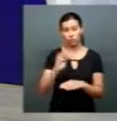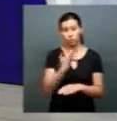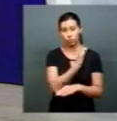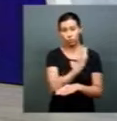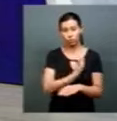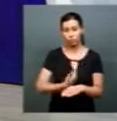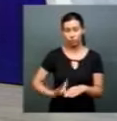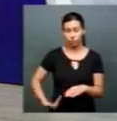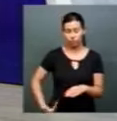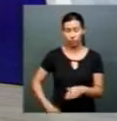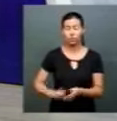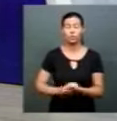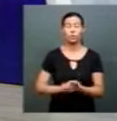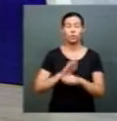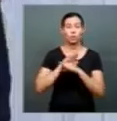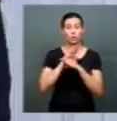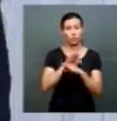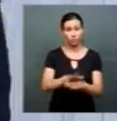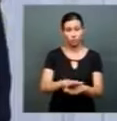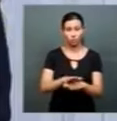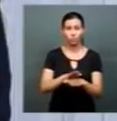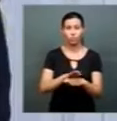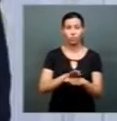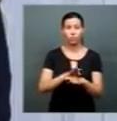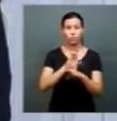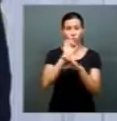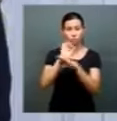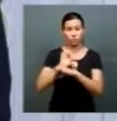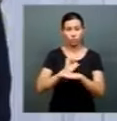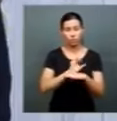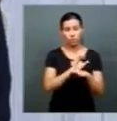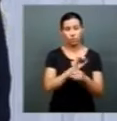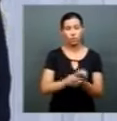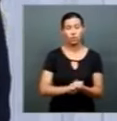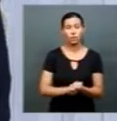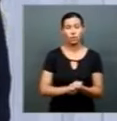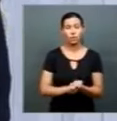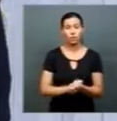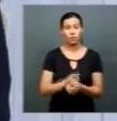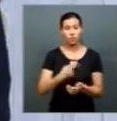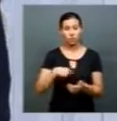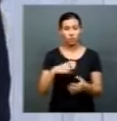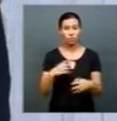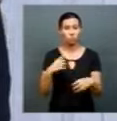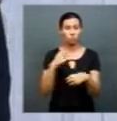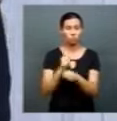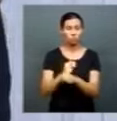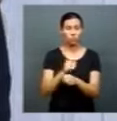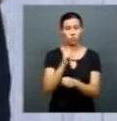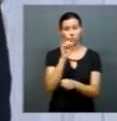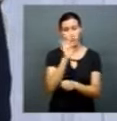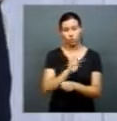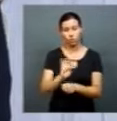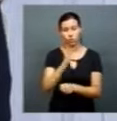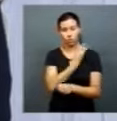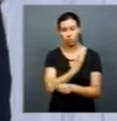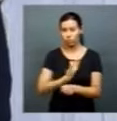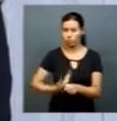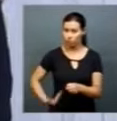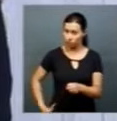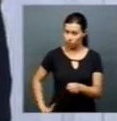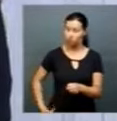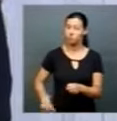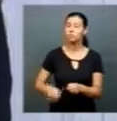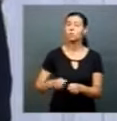um potencializador para o Estado, né? Então, a gente tem o Estado com o maior número de universidades federais e você vê que